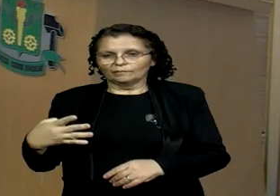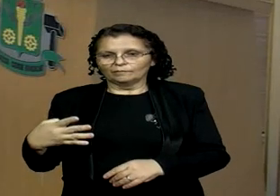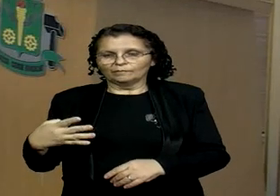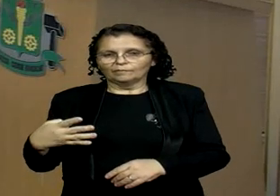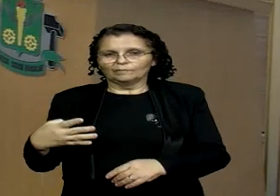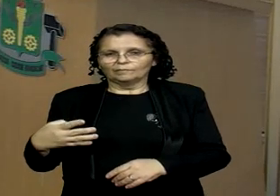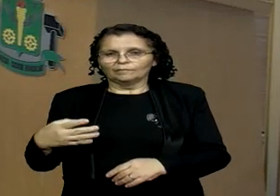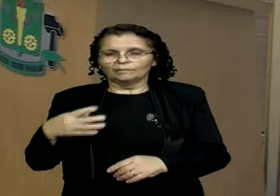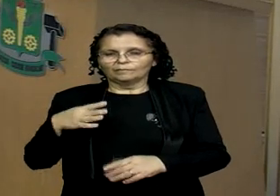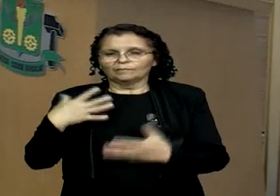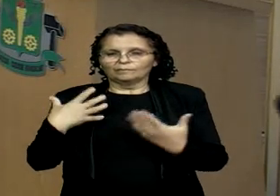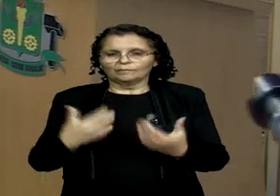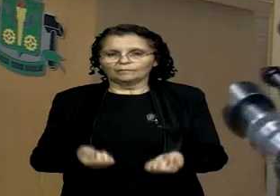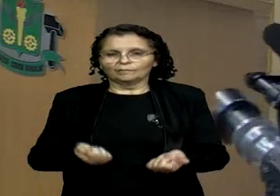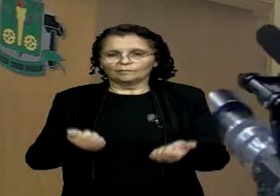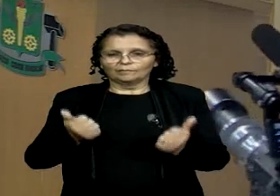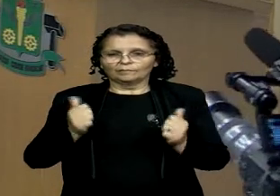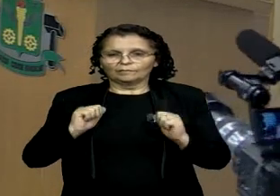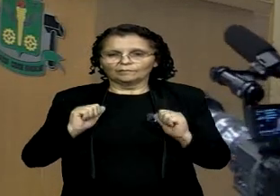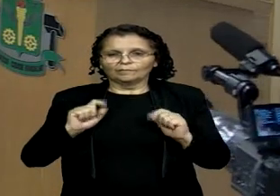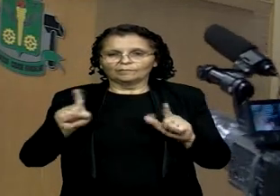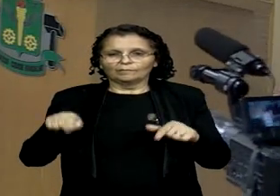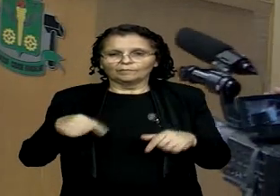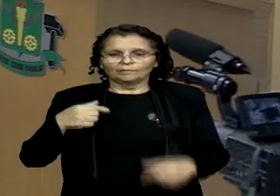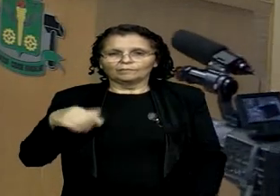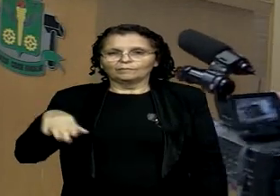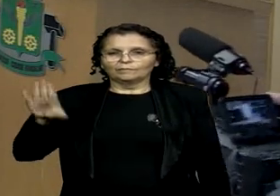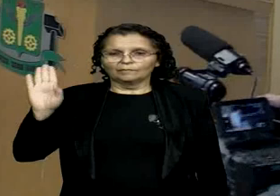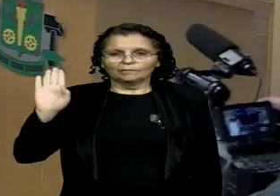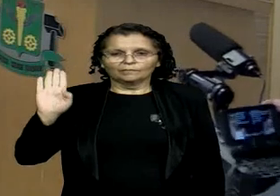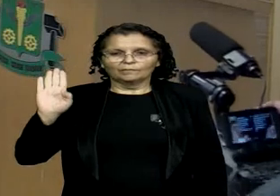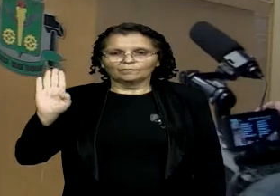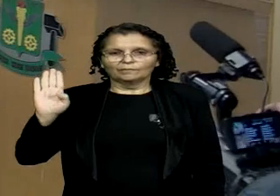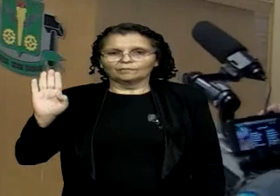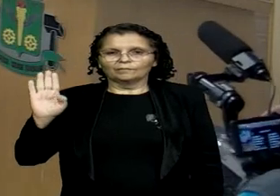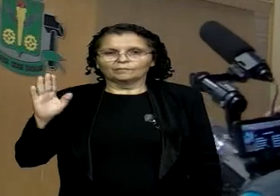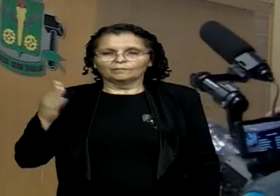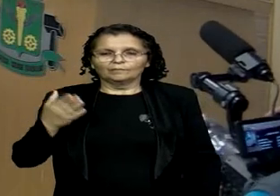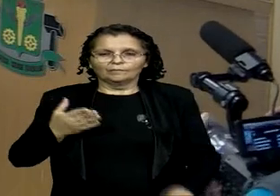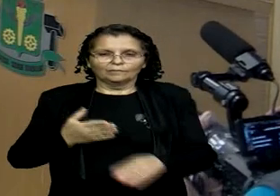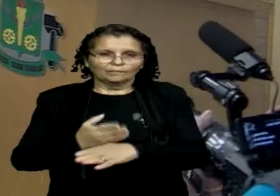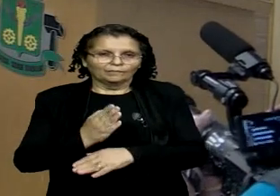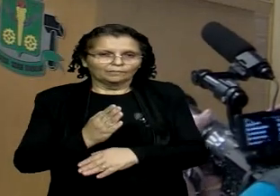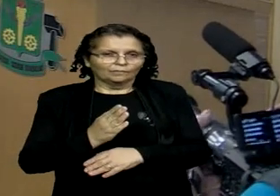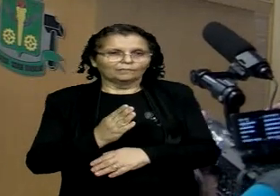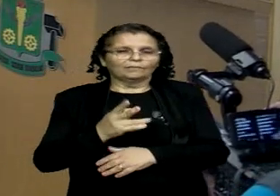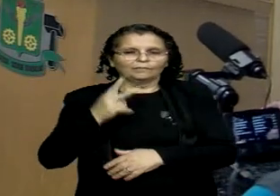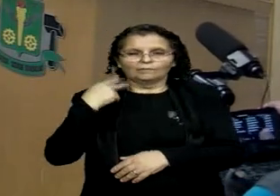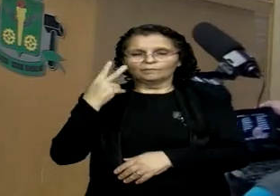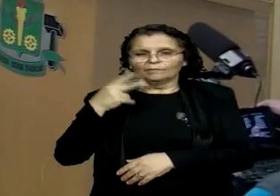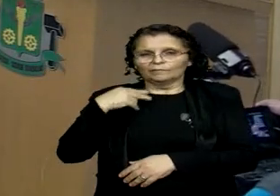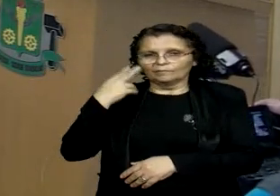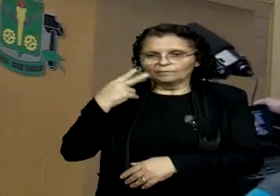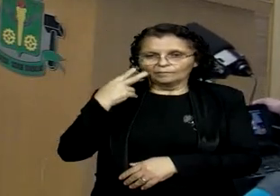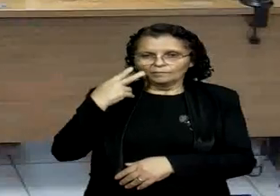152/2024. Os vereadores favoráveis permaneçam como estão, os contrários se manifestam. Aprovado o